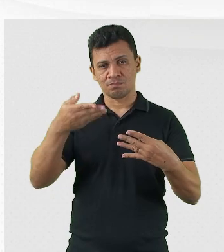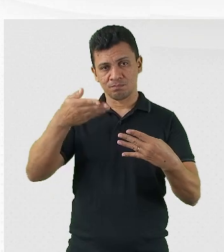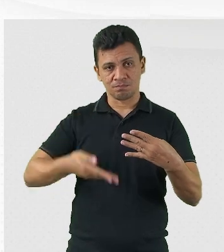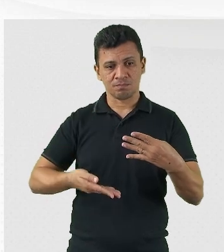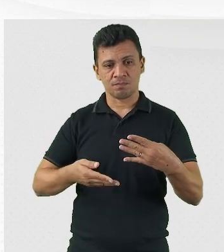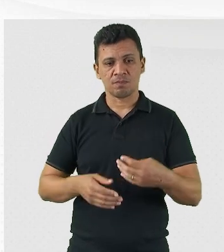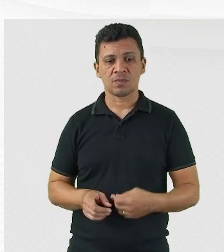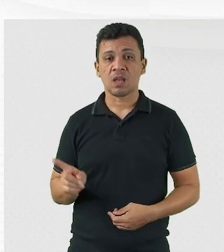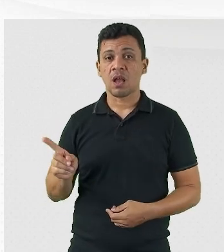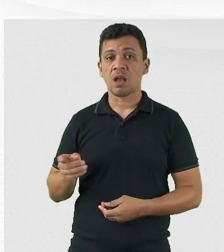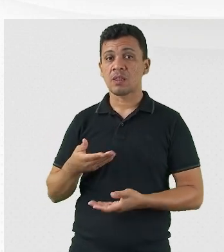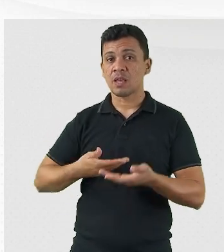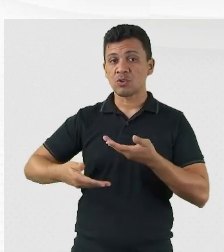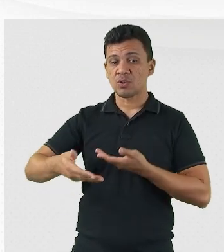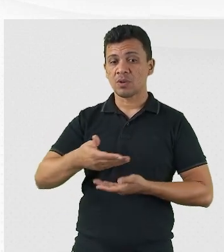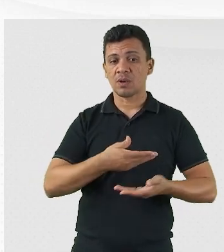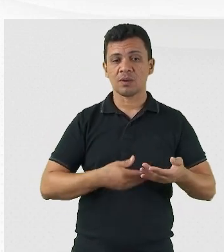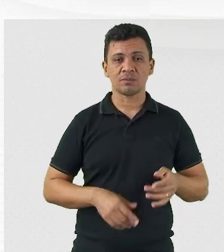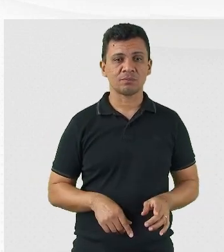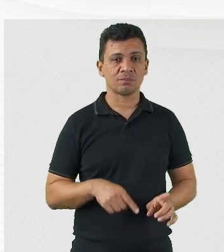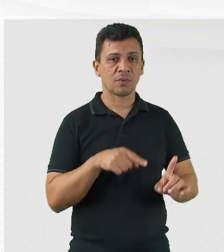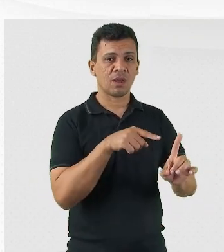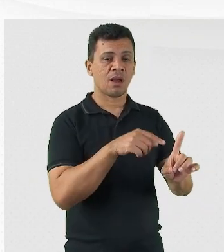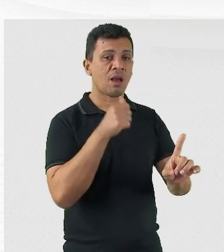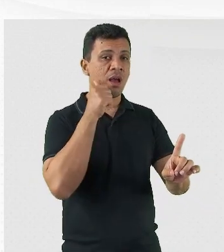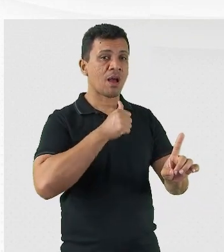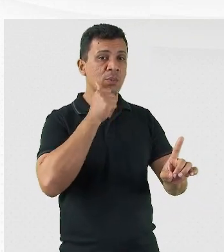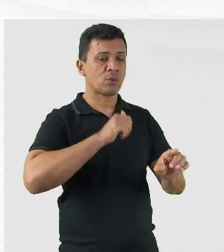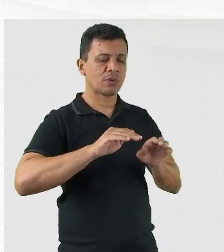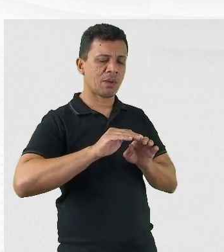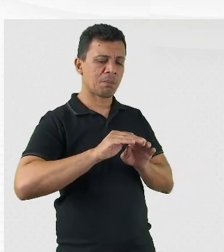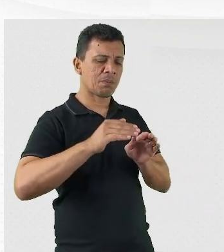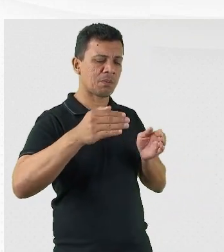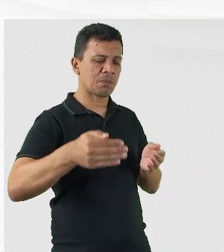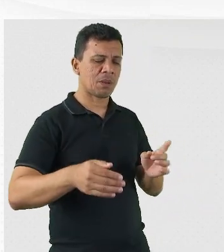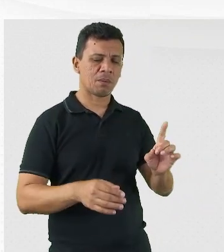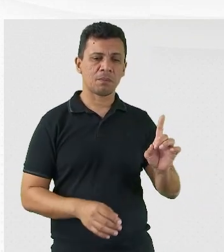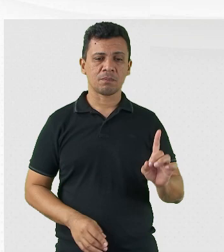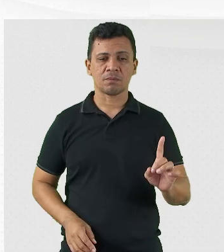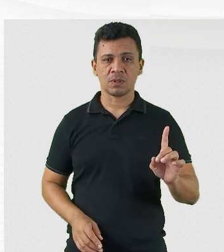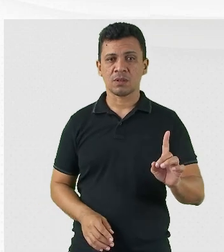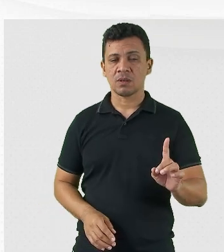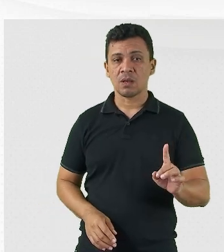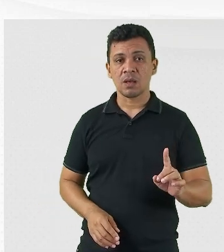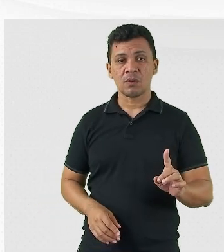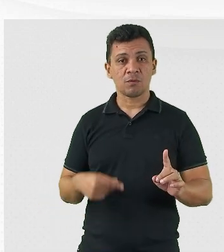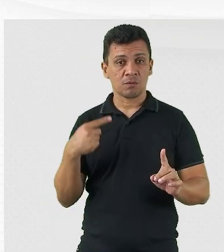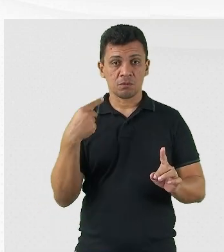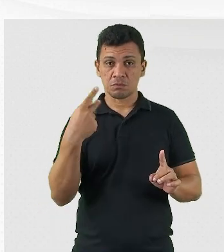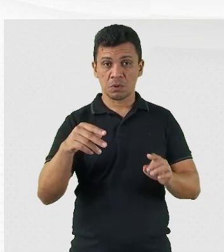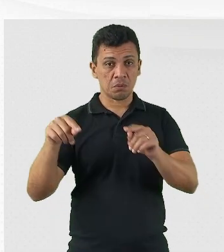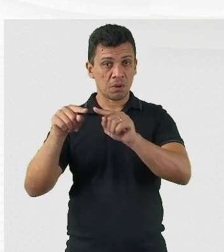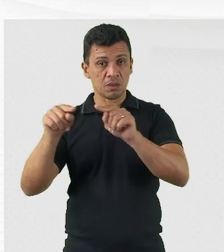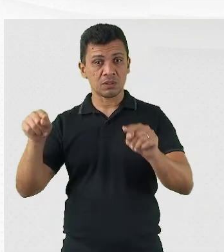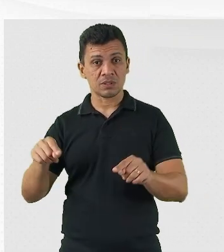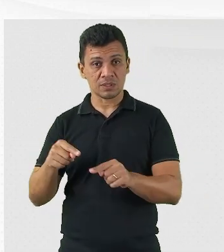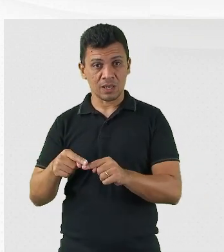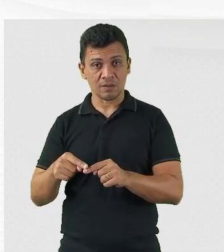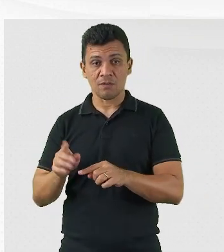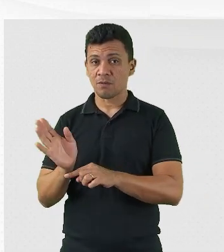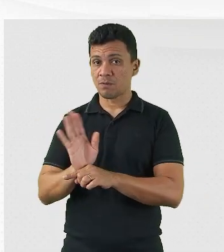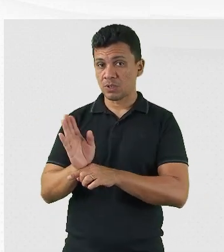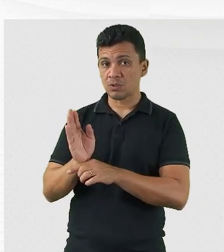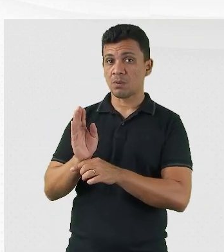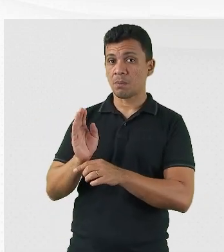diálogo, recepcionista. E aí você, na sala de aula, você pode trabalhar esses diálogos, você pode pausar o vídeo e aí